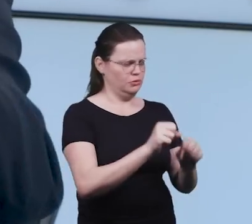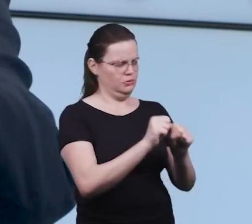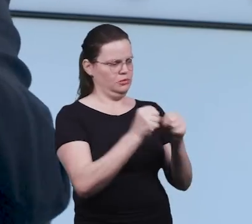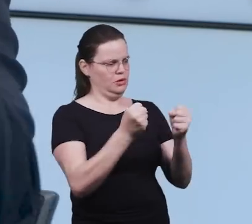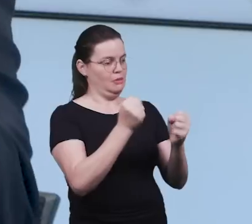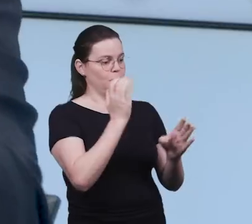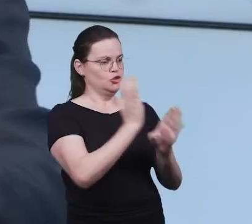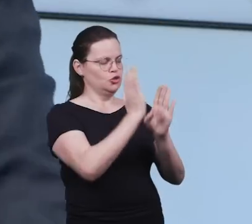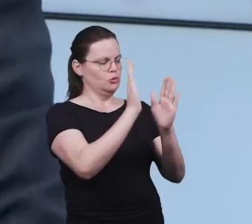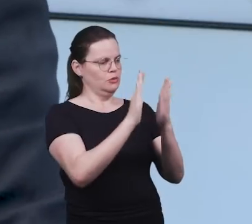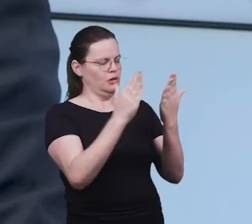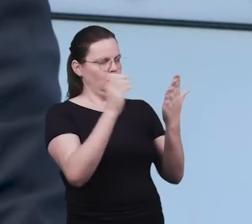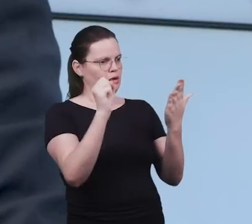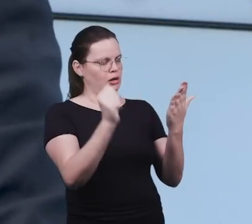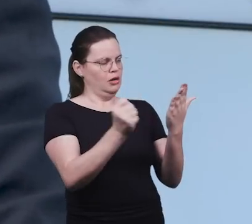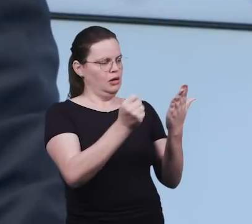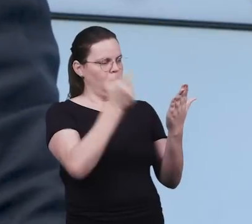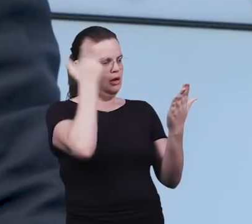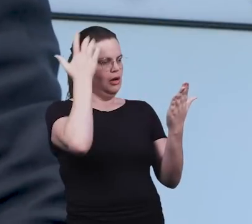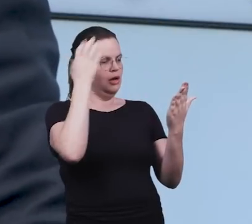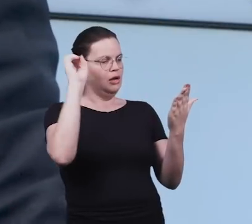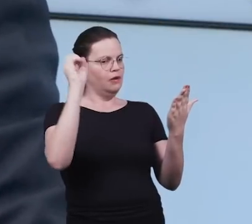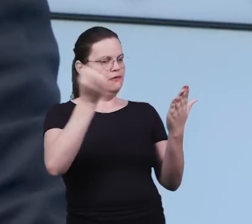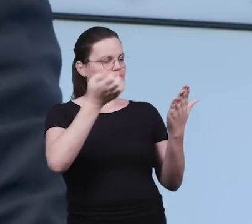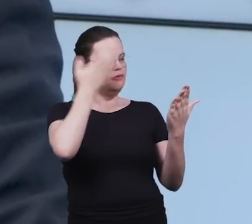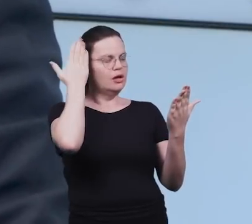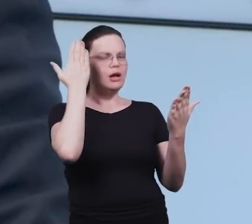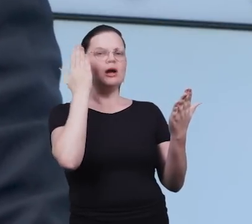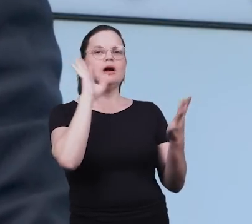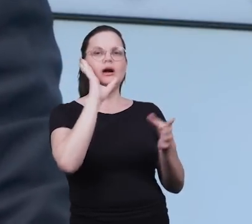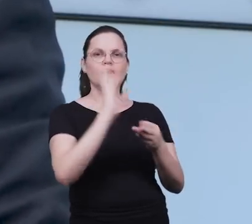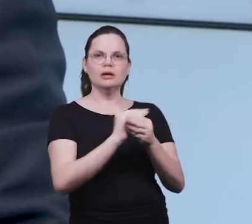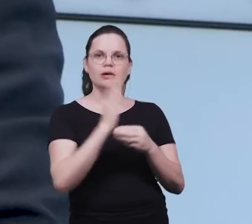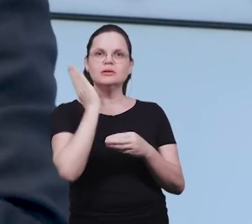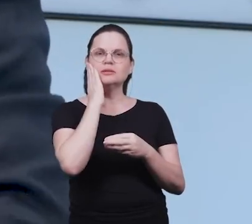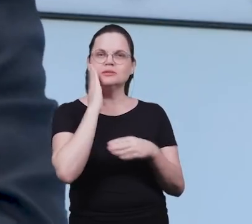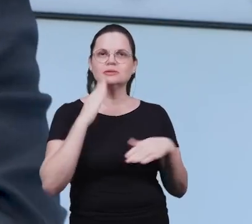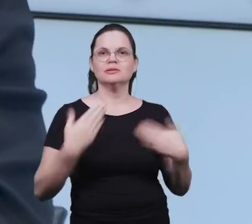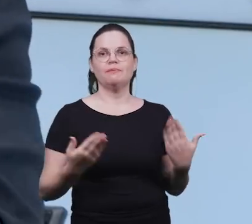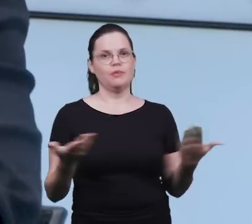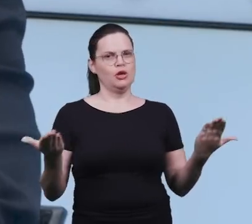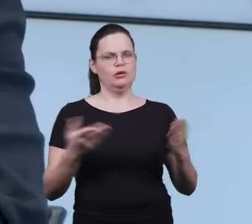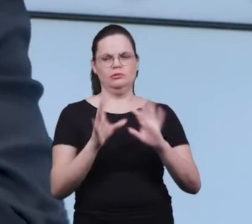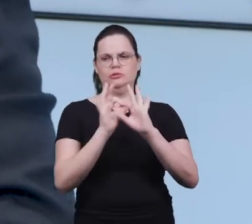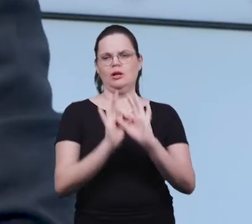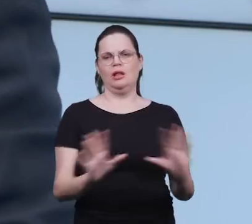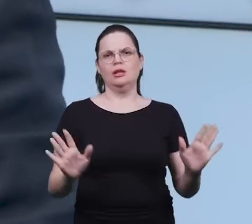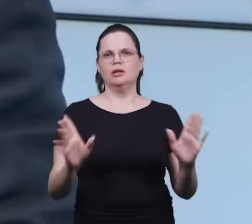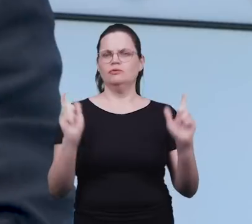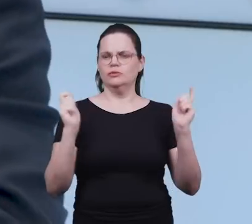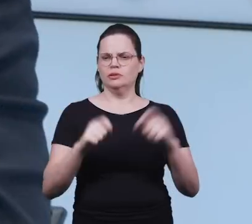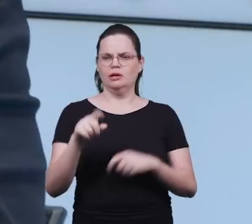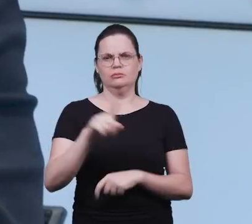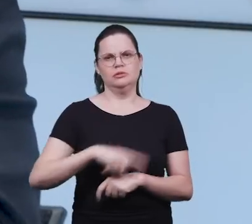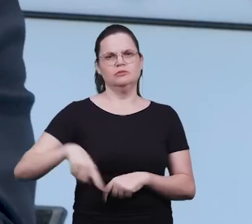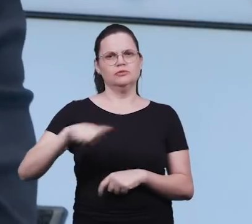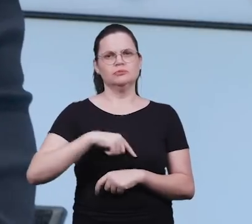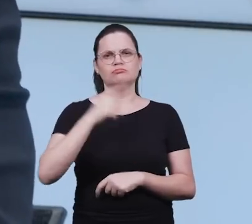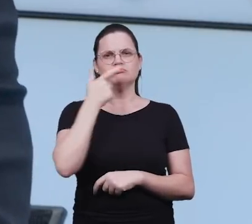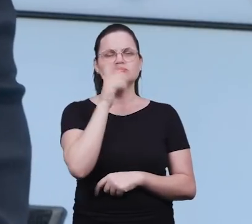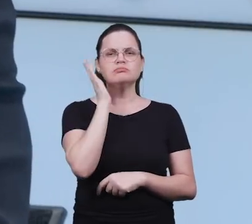o Senhor deixa entrar no Santo dos Santos, né? Então aberto a todos. Então, por isso a diferença, né? E por isso